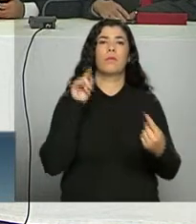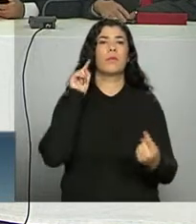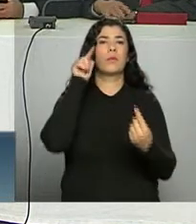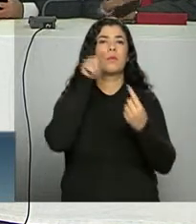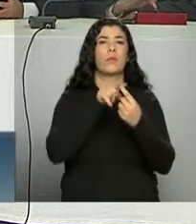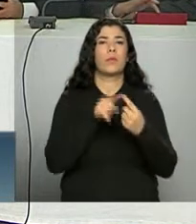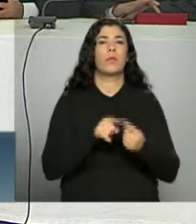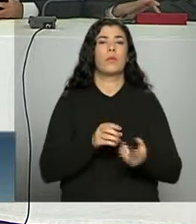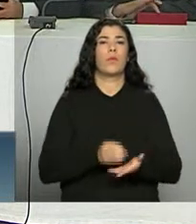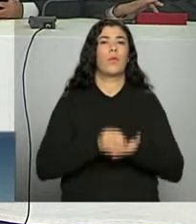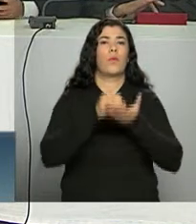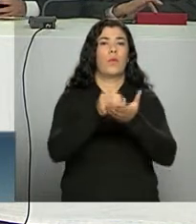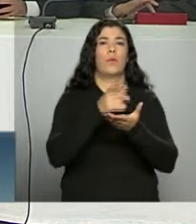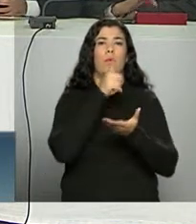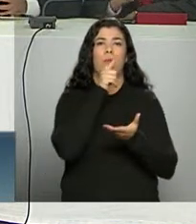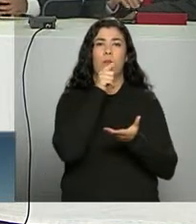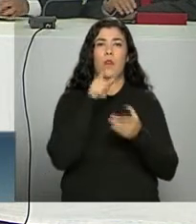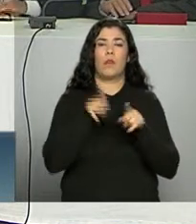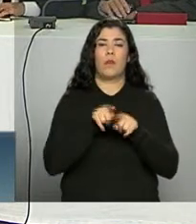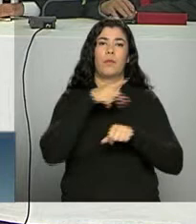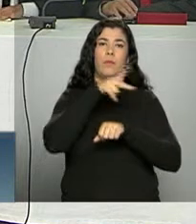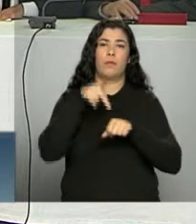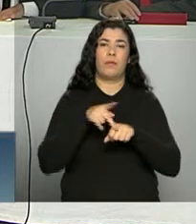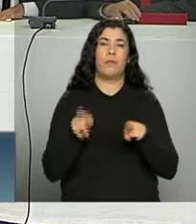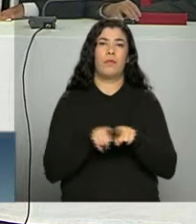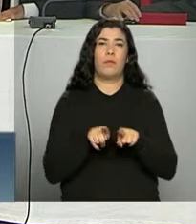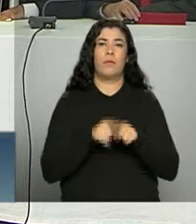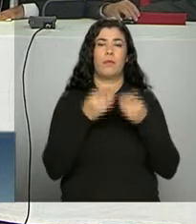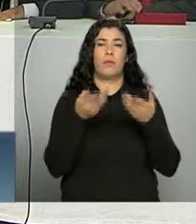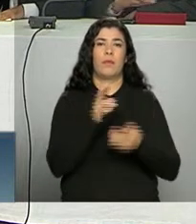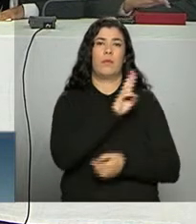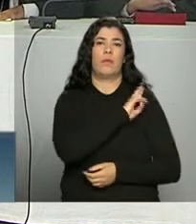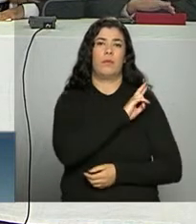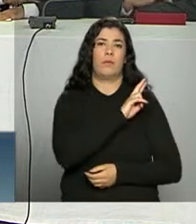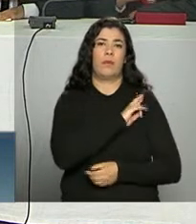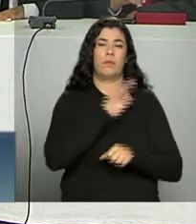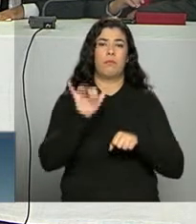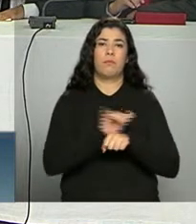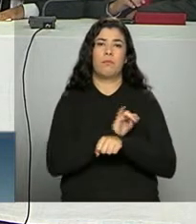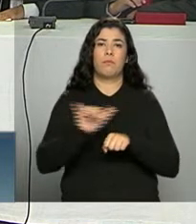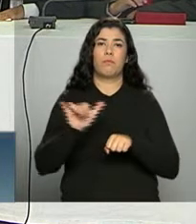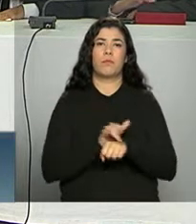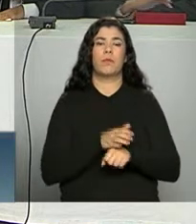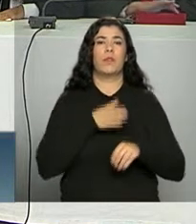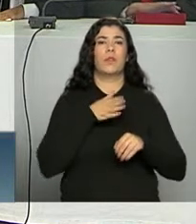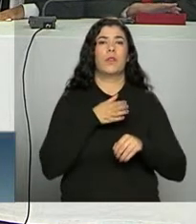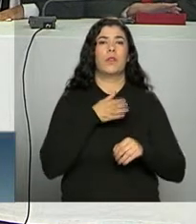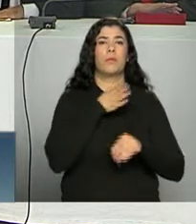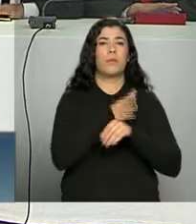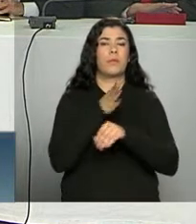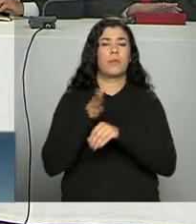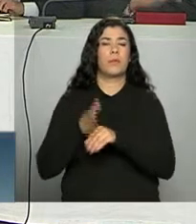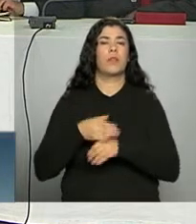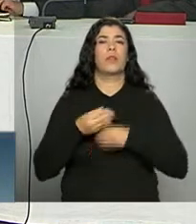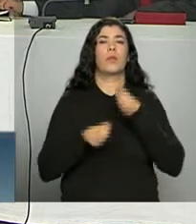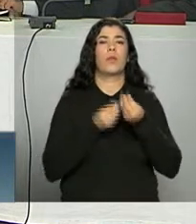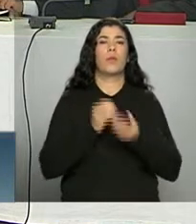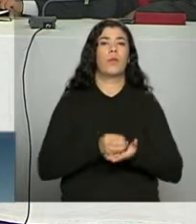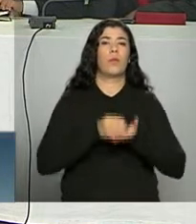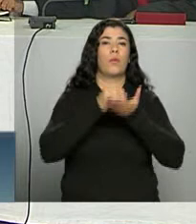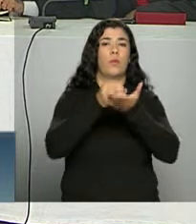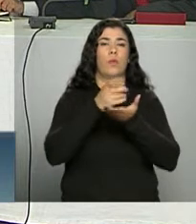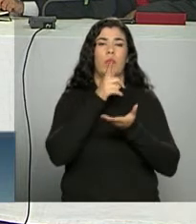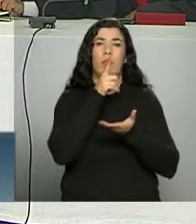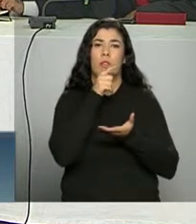de ofertas o país e isso ficará sobre a condução a visão mais estratégicas as intervenções das obras oferta de